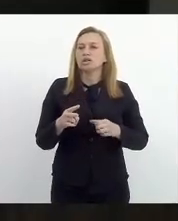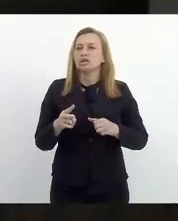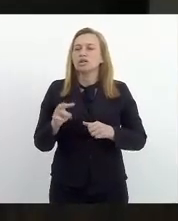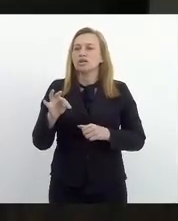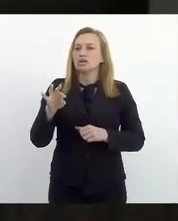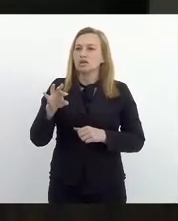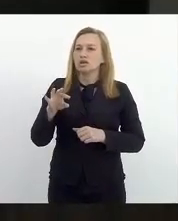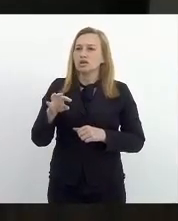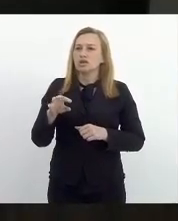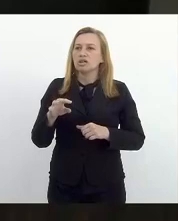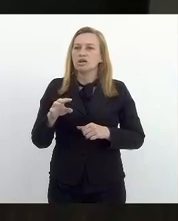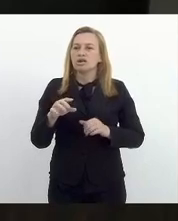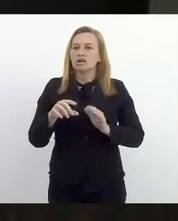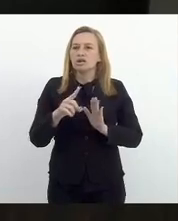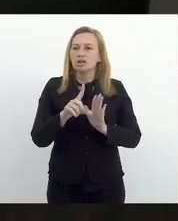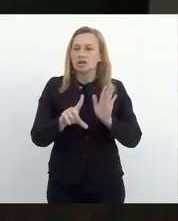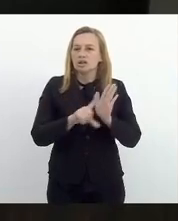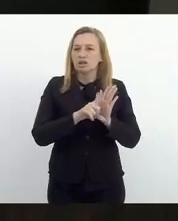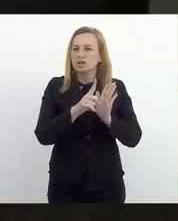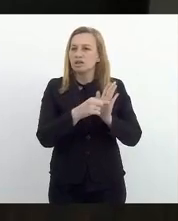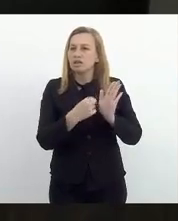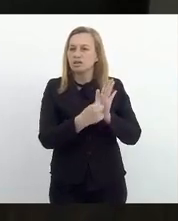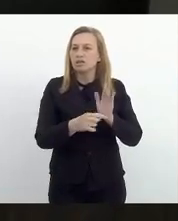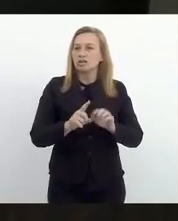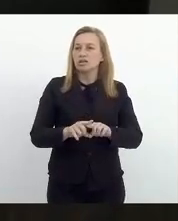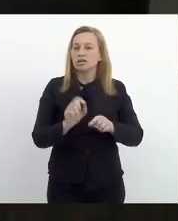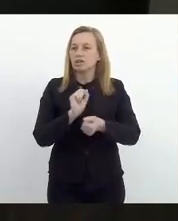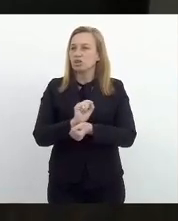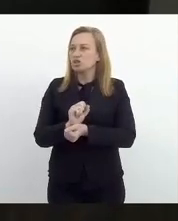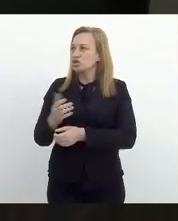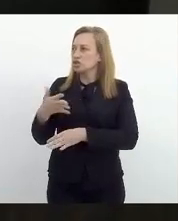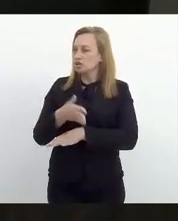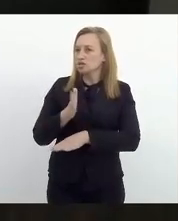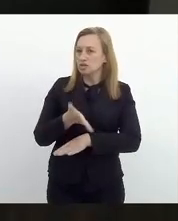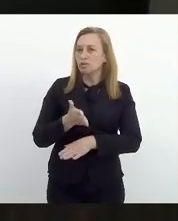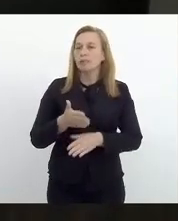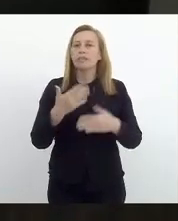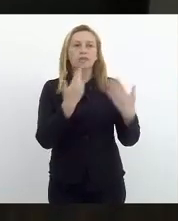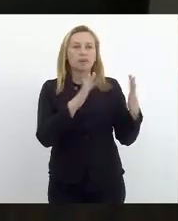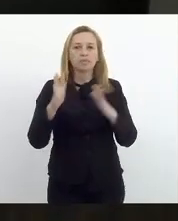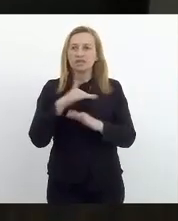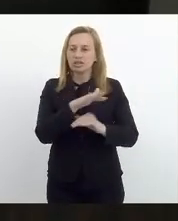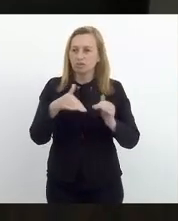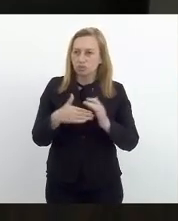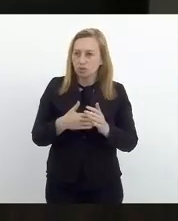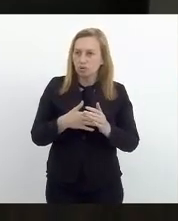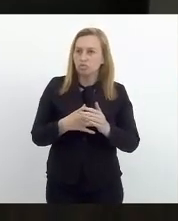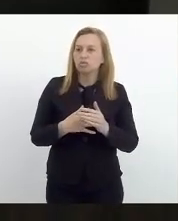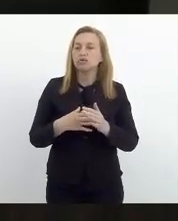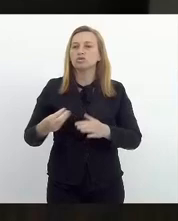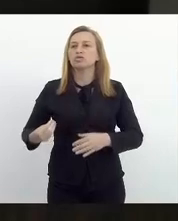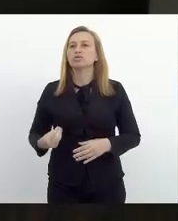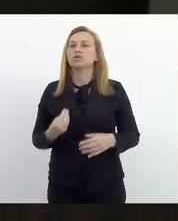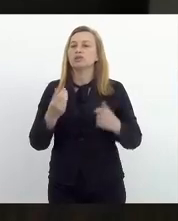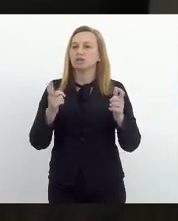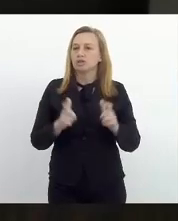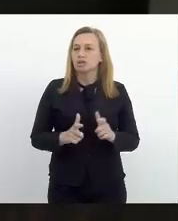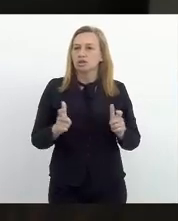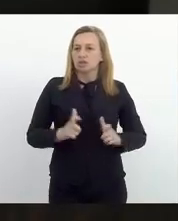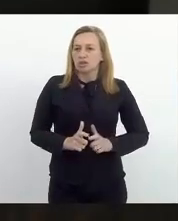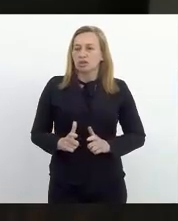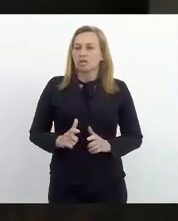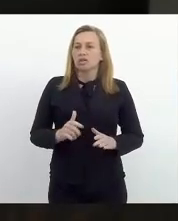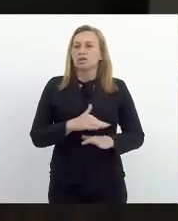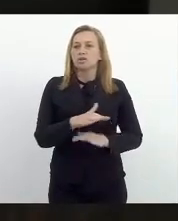emendas funcionais e Ivete e Deve tá chegando por aí cumprimentar as autoridades presentes cumprimentar todos os presentes a todos os